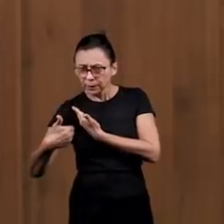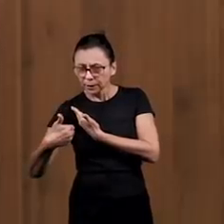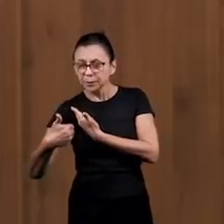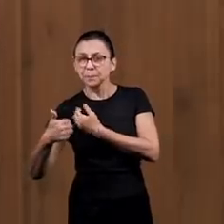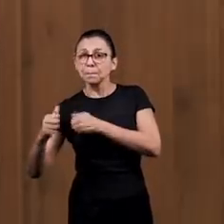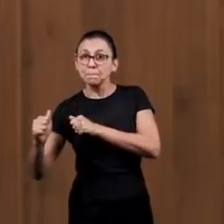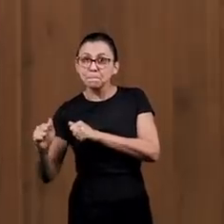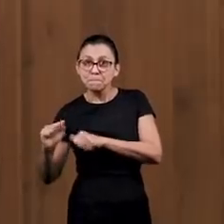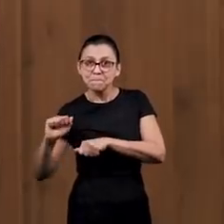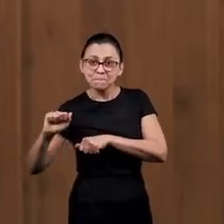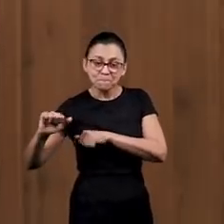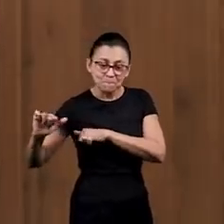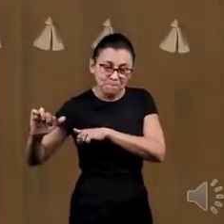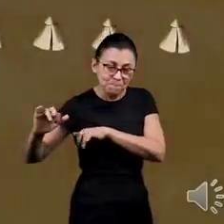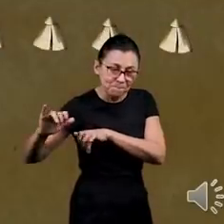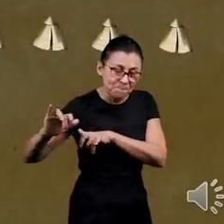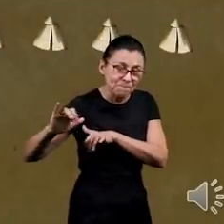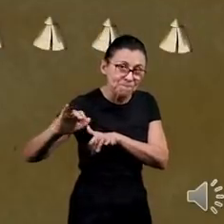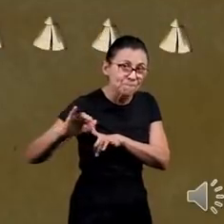ali do exército inimigo,